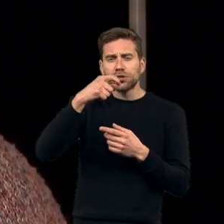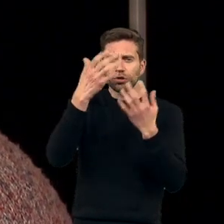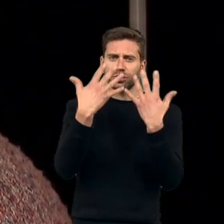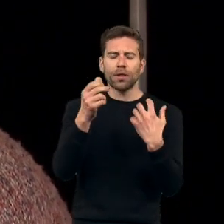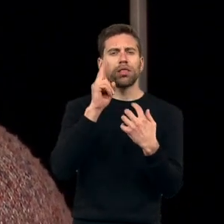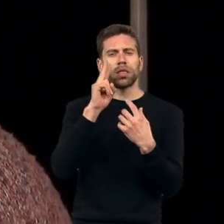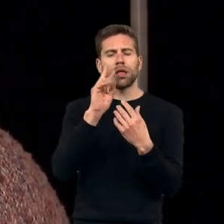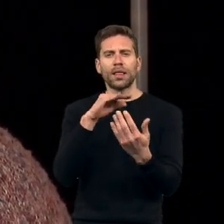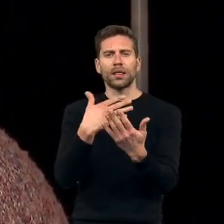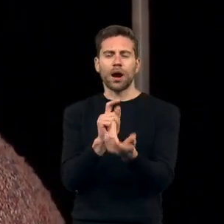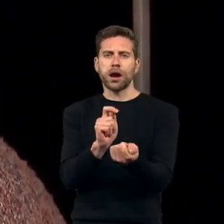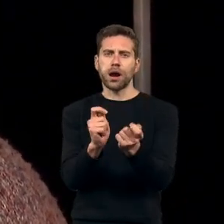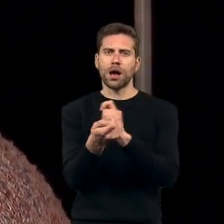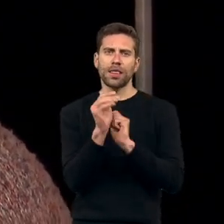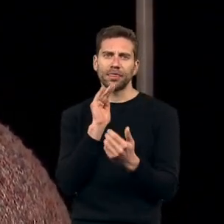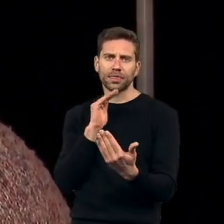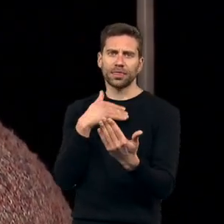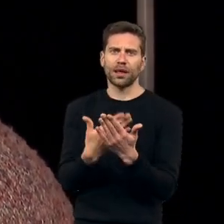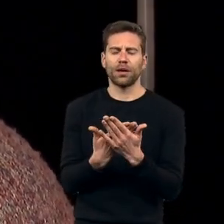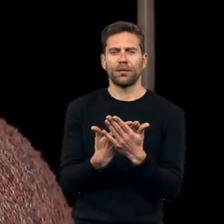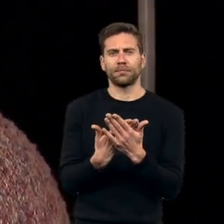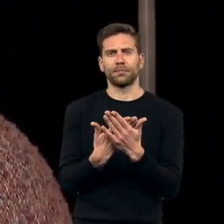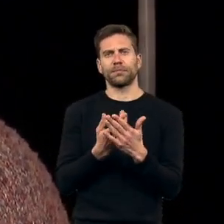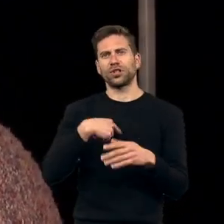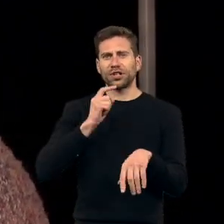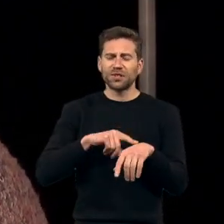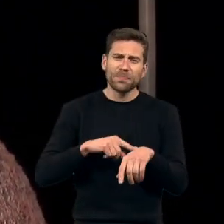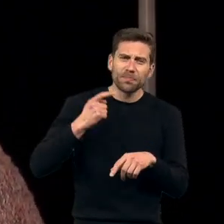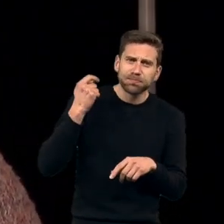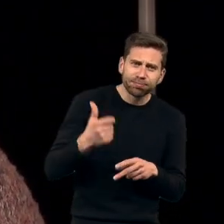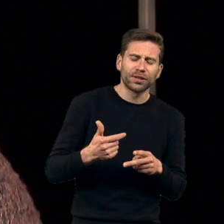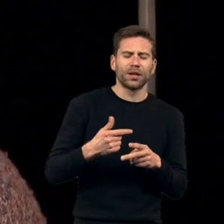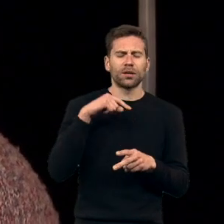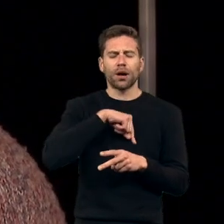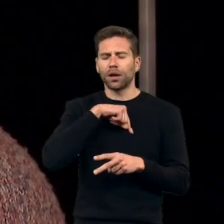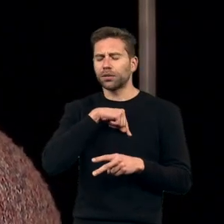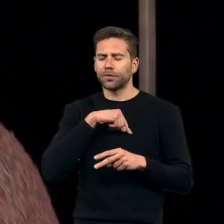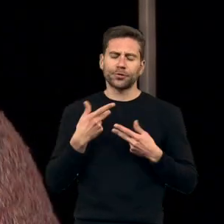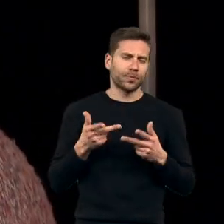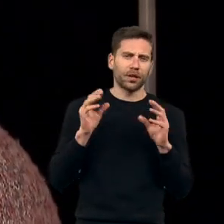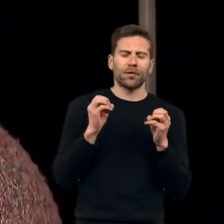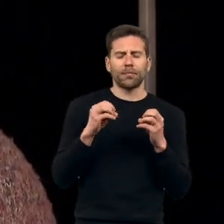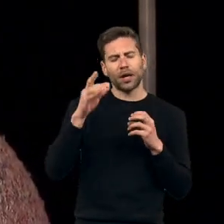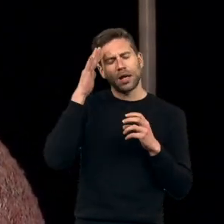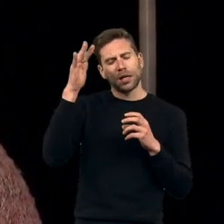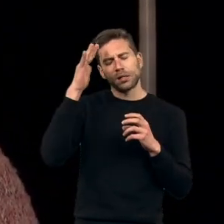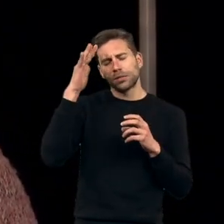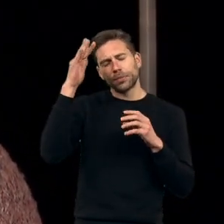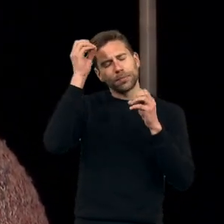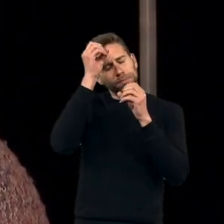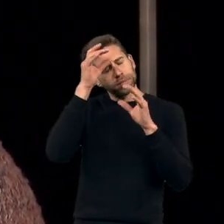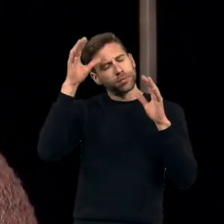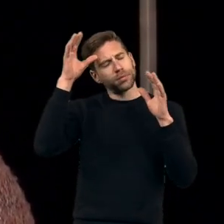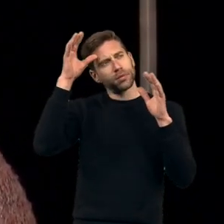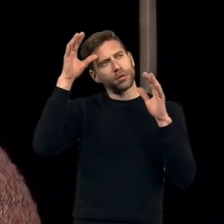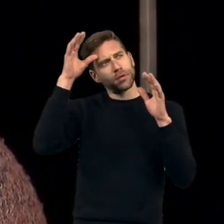o mundo. E nós estamos com pouco tempo e com pouca pachorra e com pouca capacidade interior para sonhar, para transformar